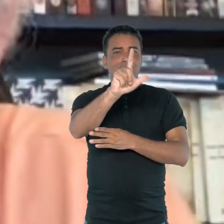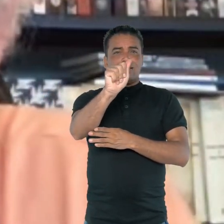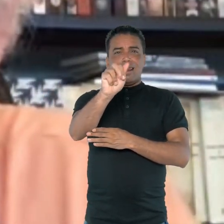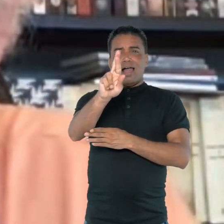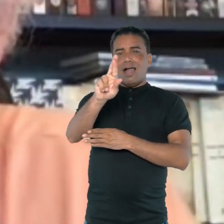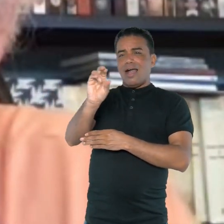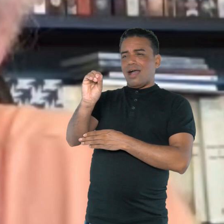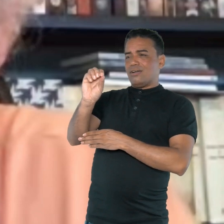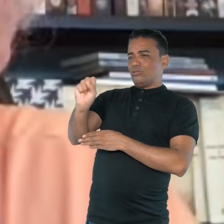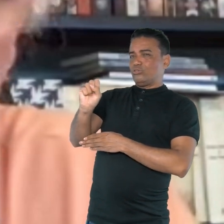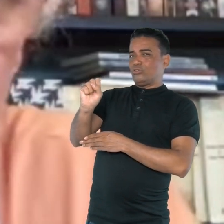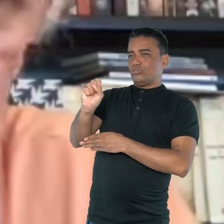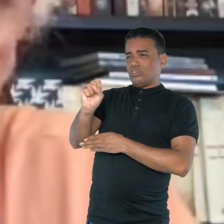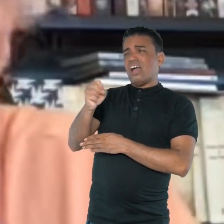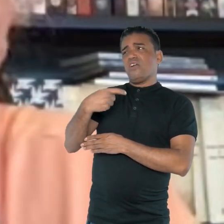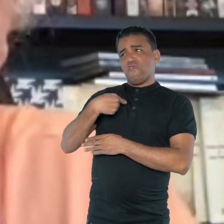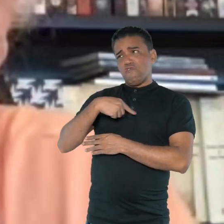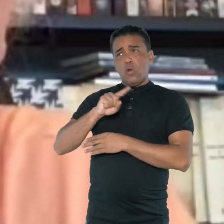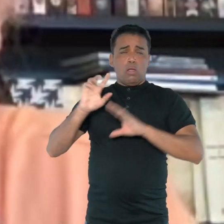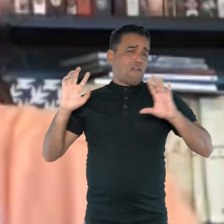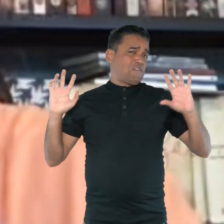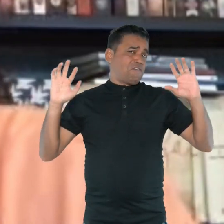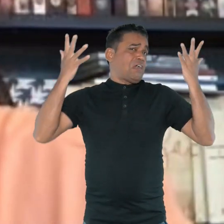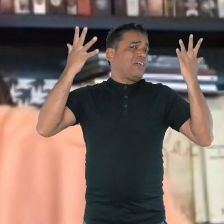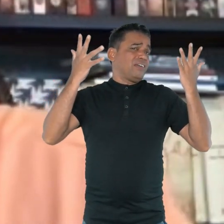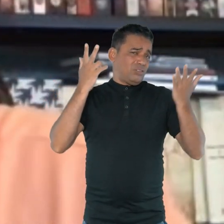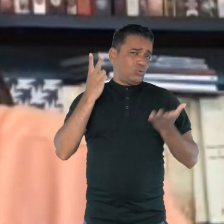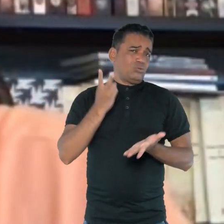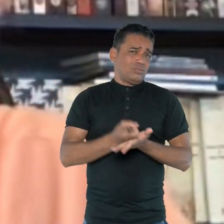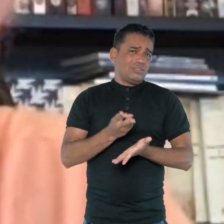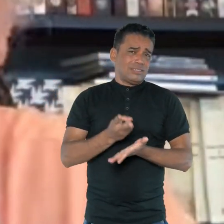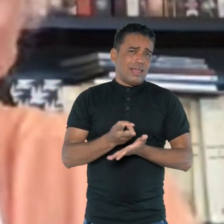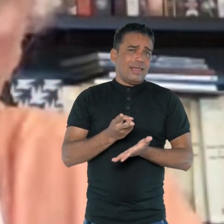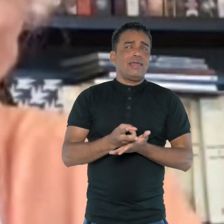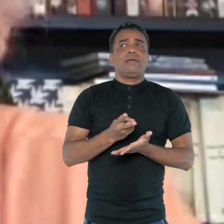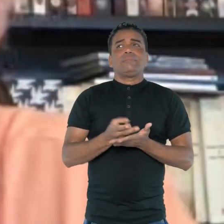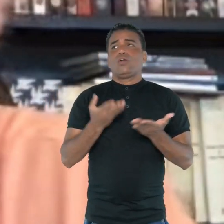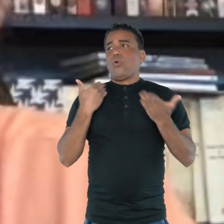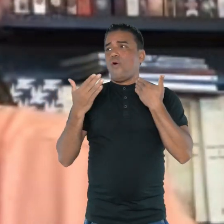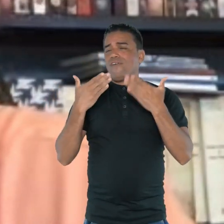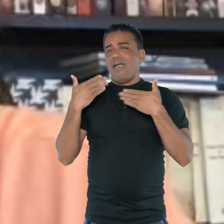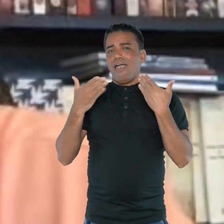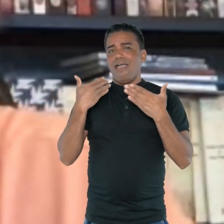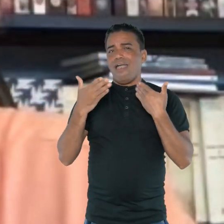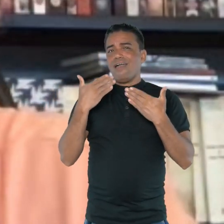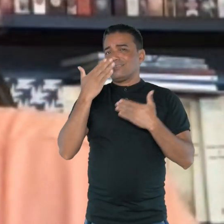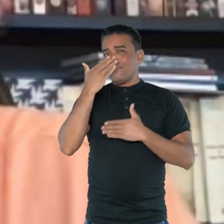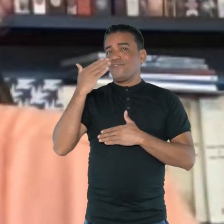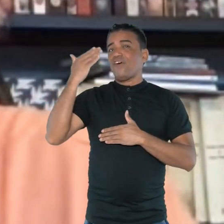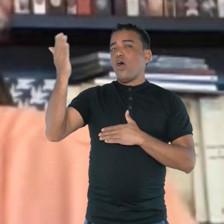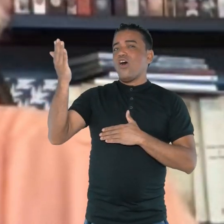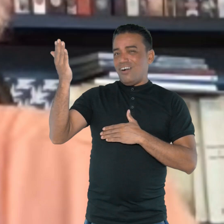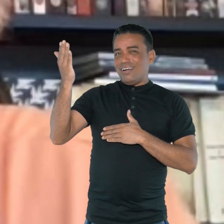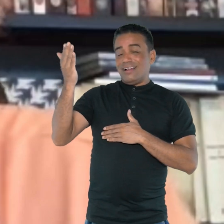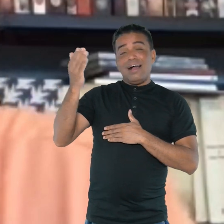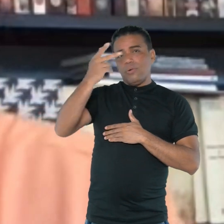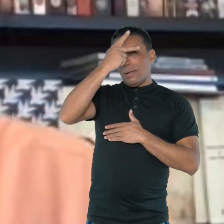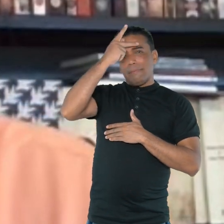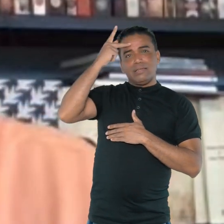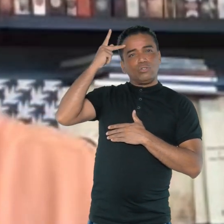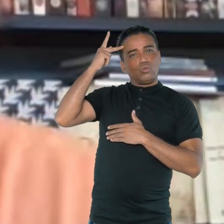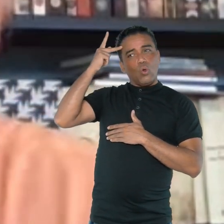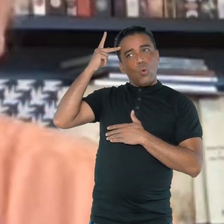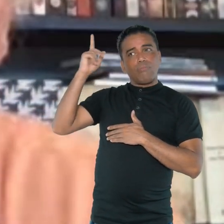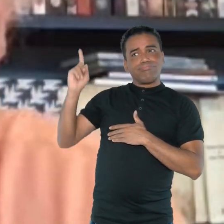as coisas do evento e sempre tem o papo do corredor, o papo fora. E uma pessoa